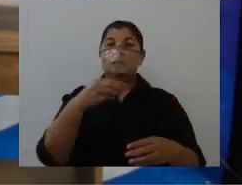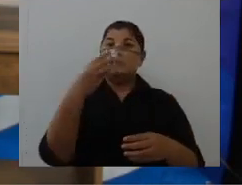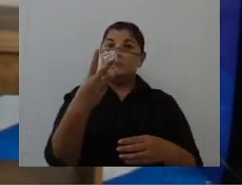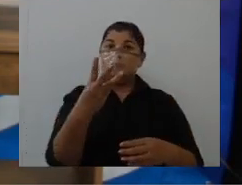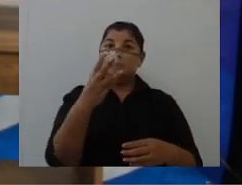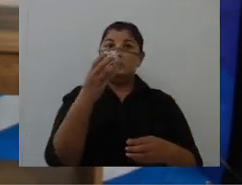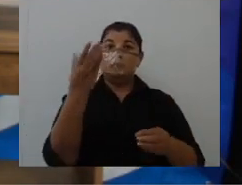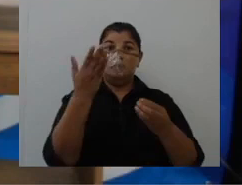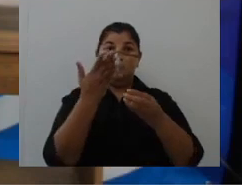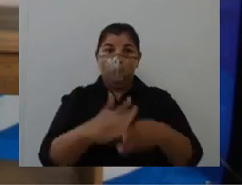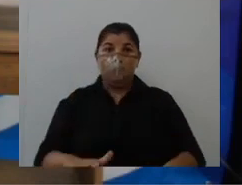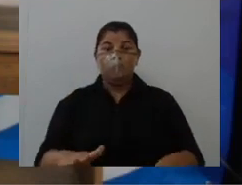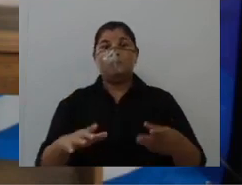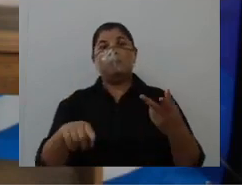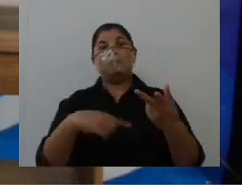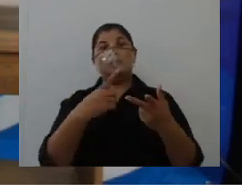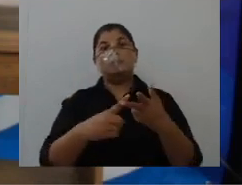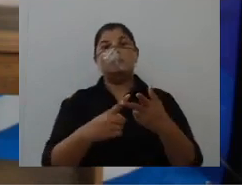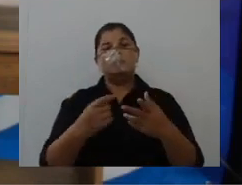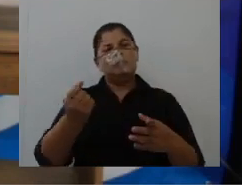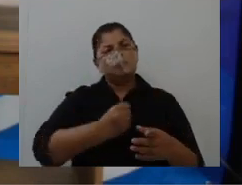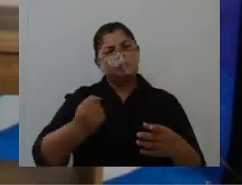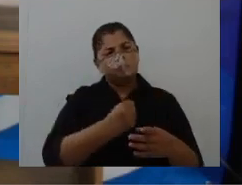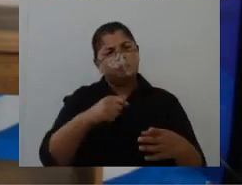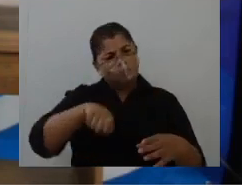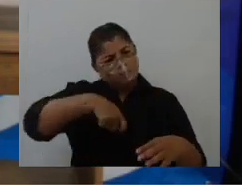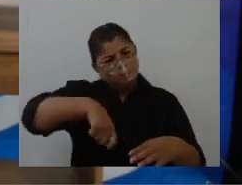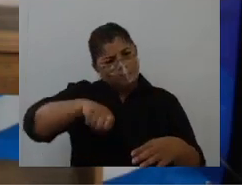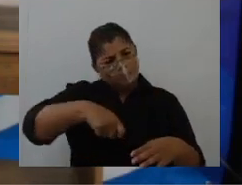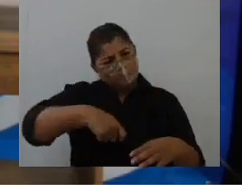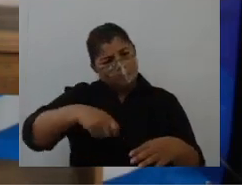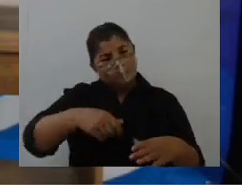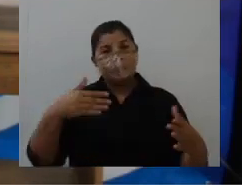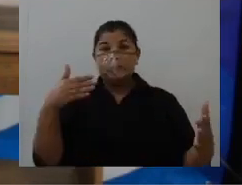ovos. Bata até ficar no ponto.